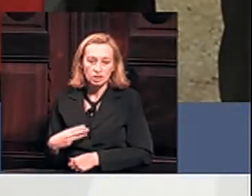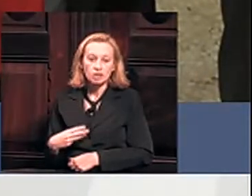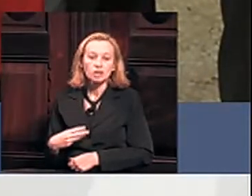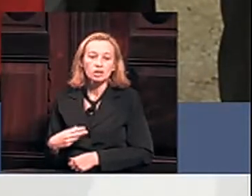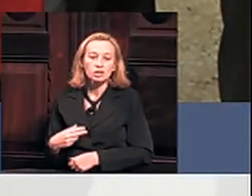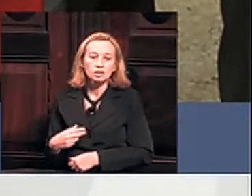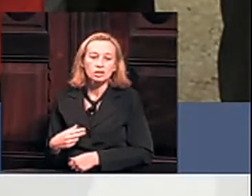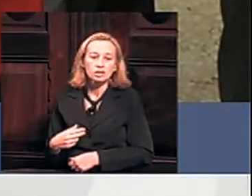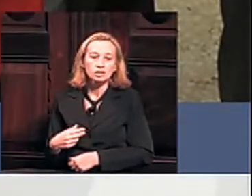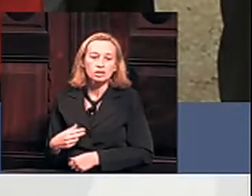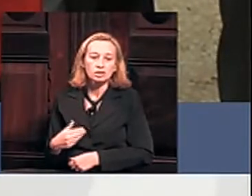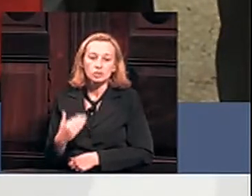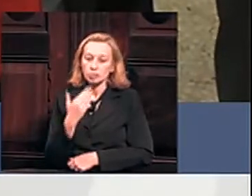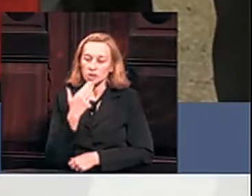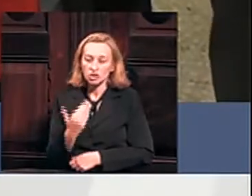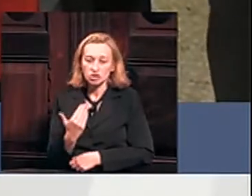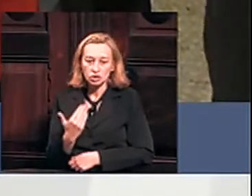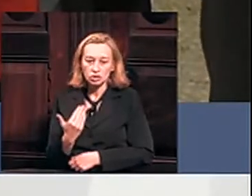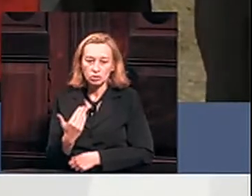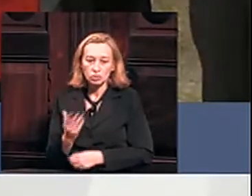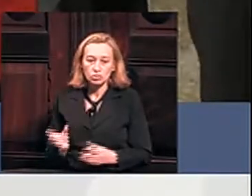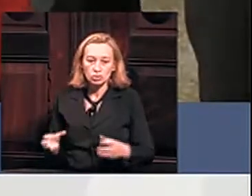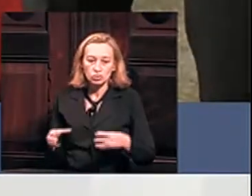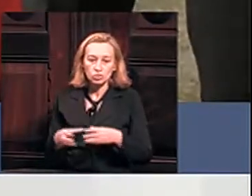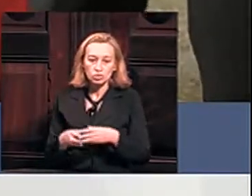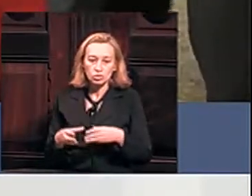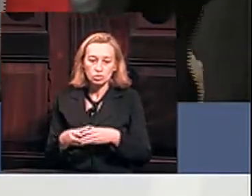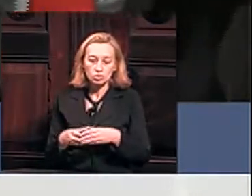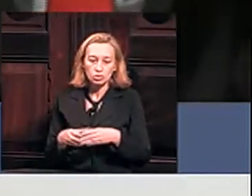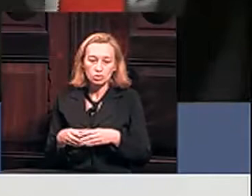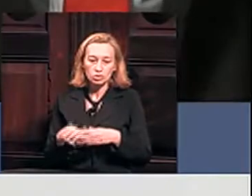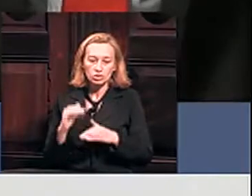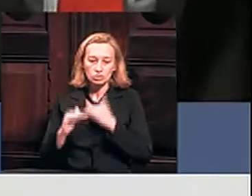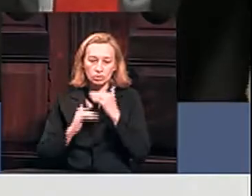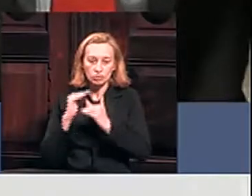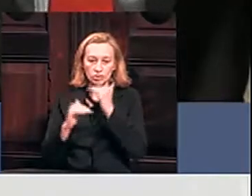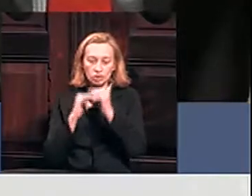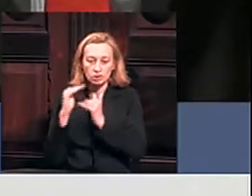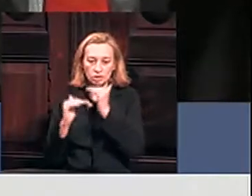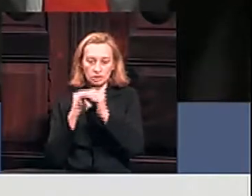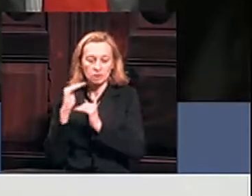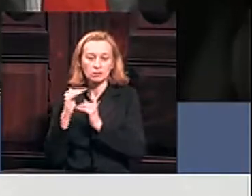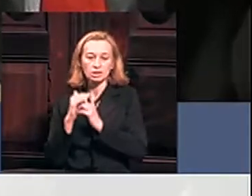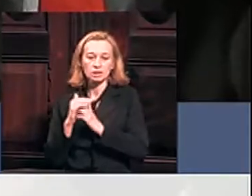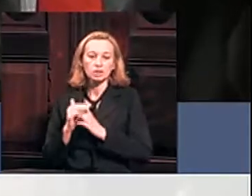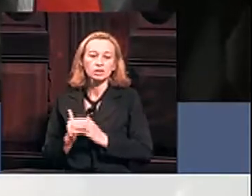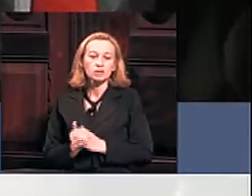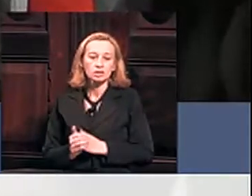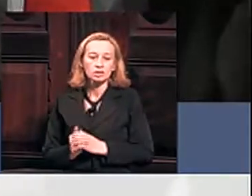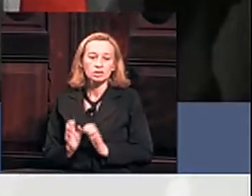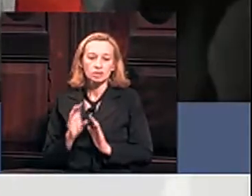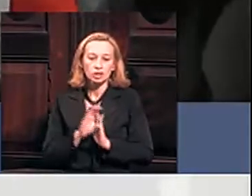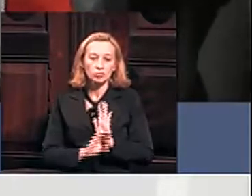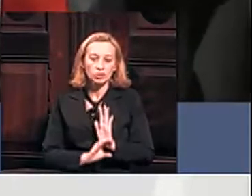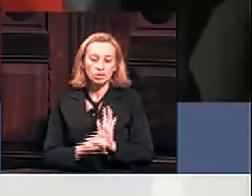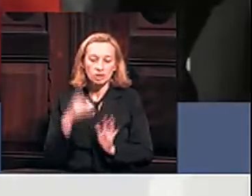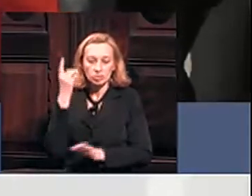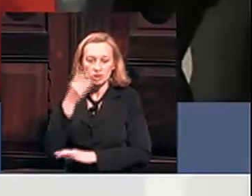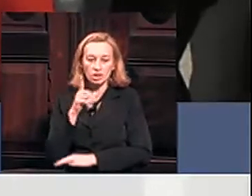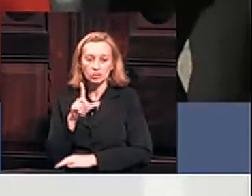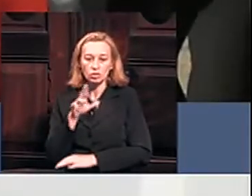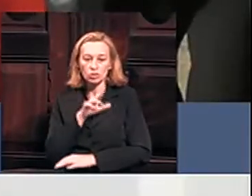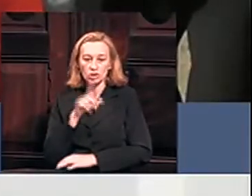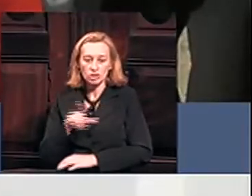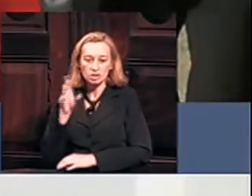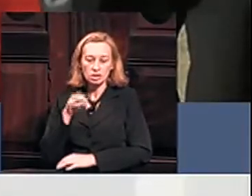demanda das classes produtivas expressas pela emenda do deputado Luiz